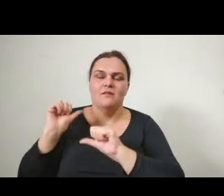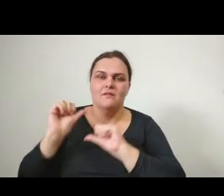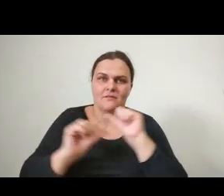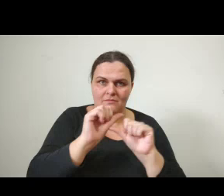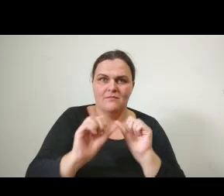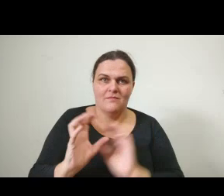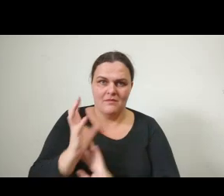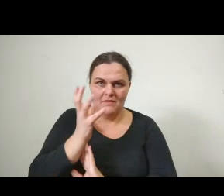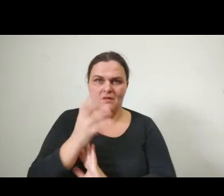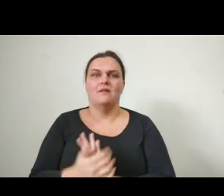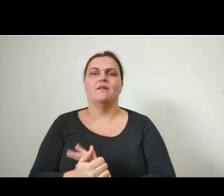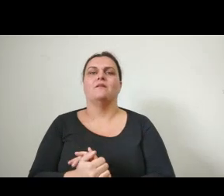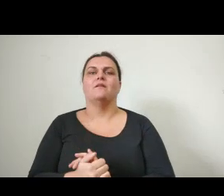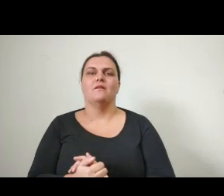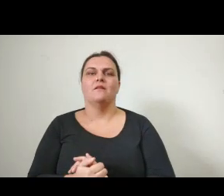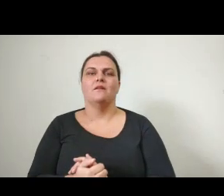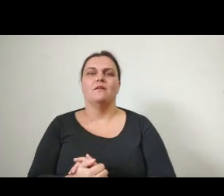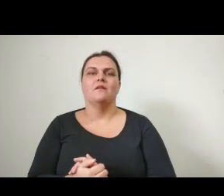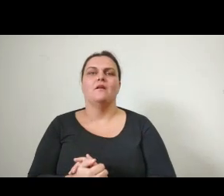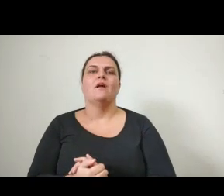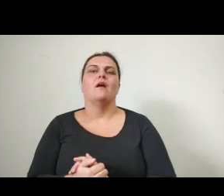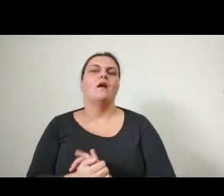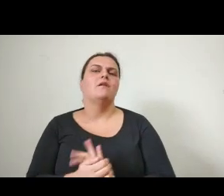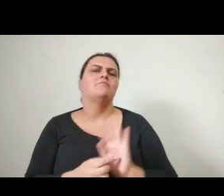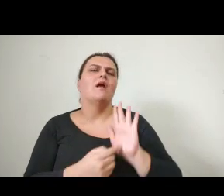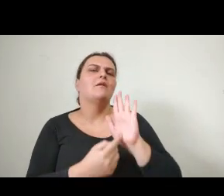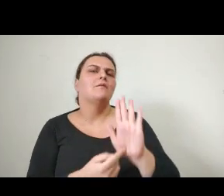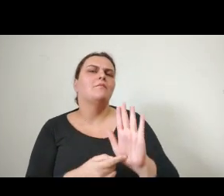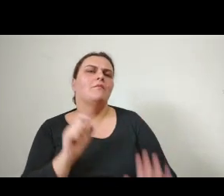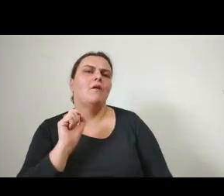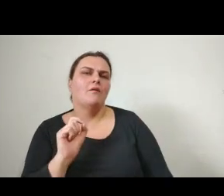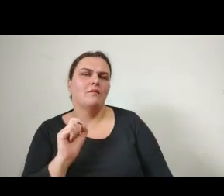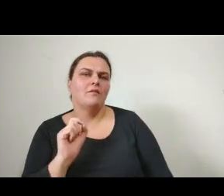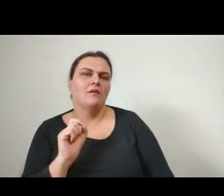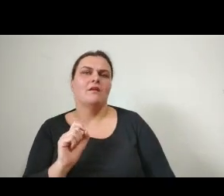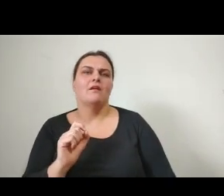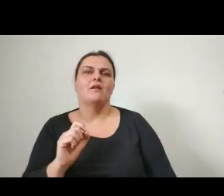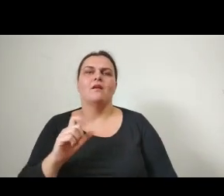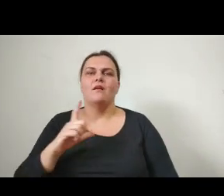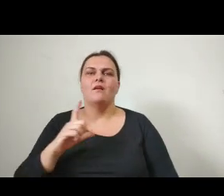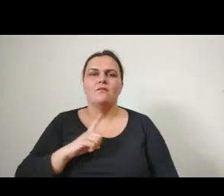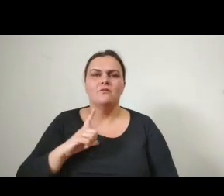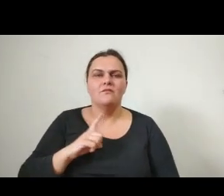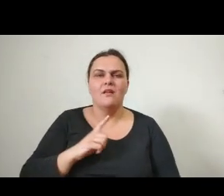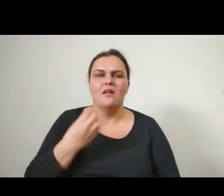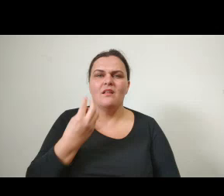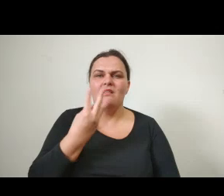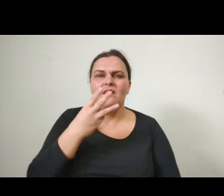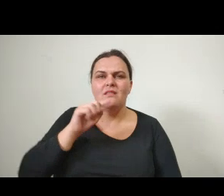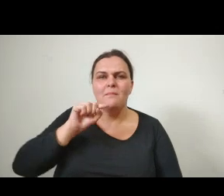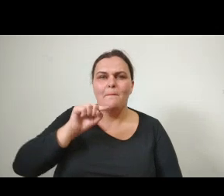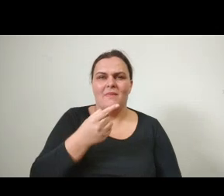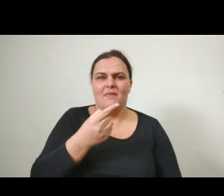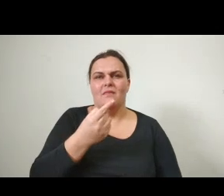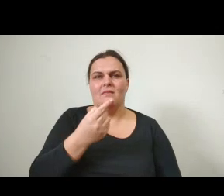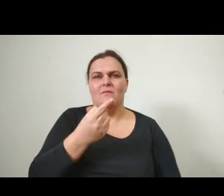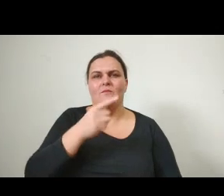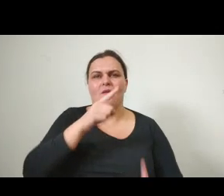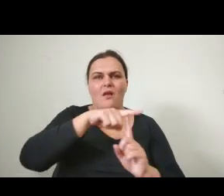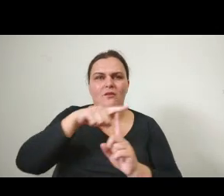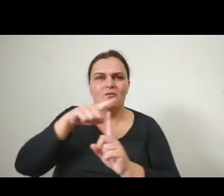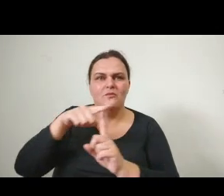Aqui um estudo bioclimático sobre a distribuição de aproximadamente 3.000 espécies de aves, mamíferos e anfíbios, né? Eu